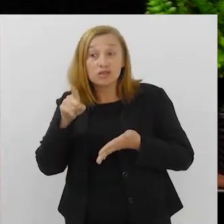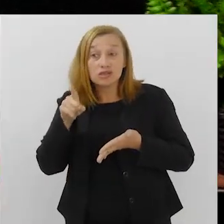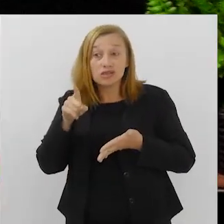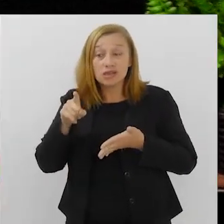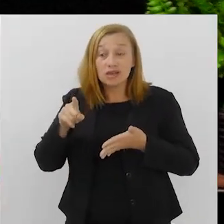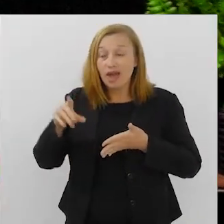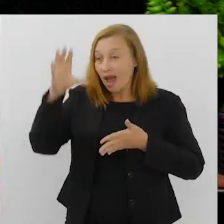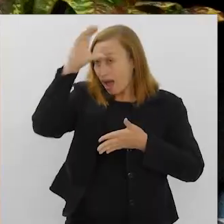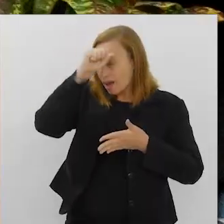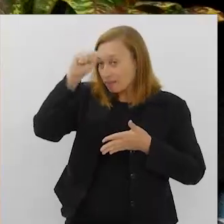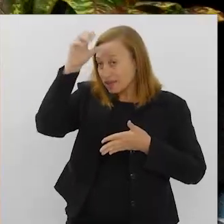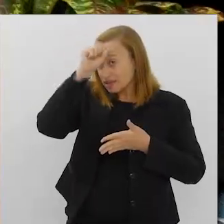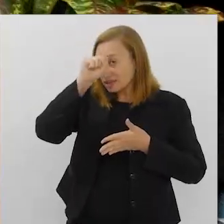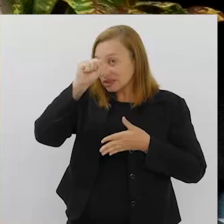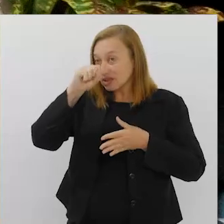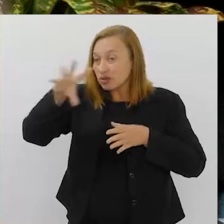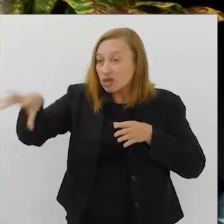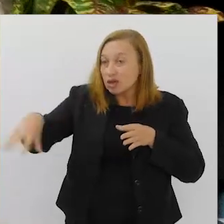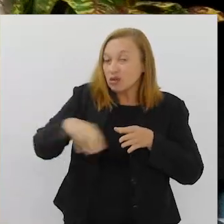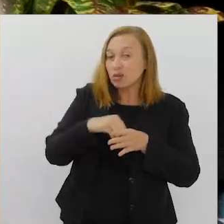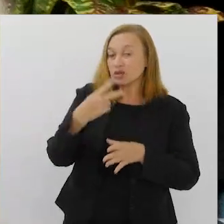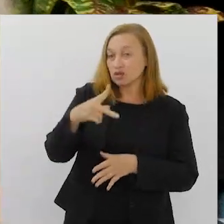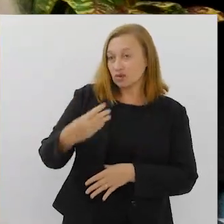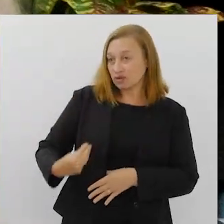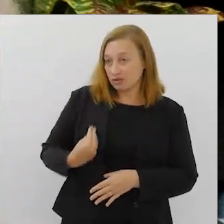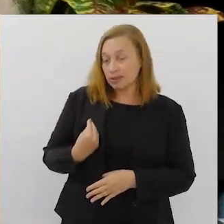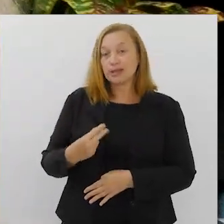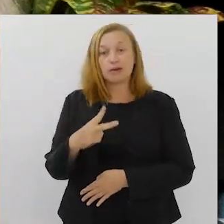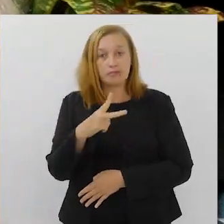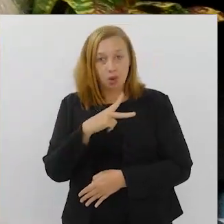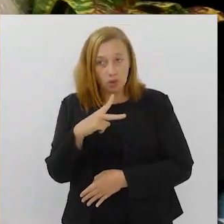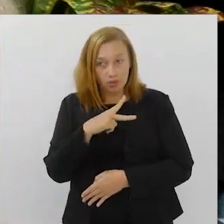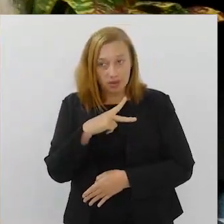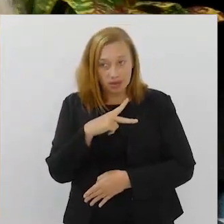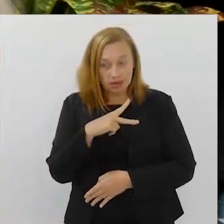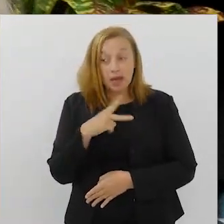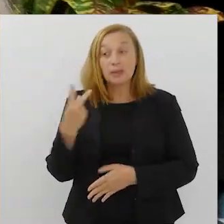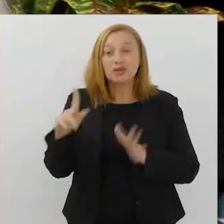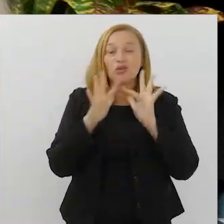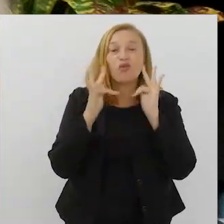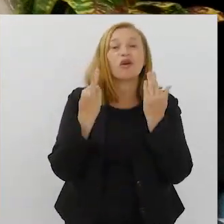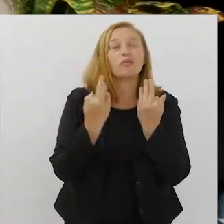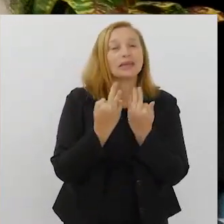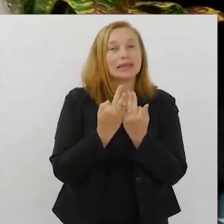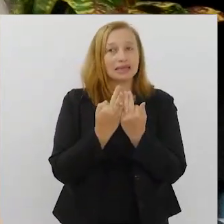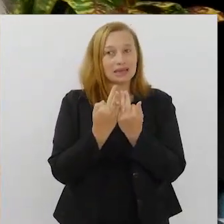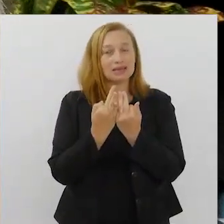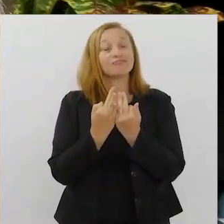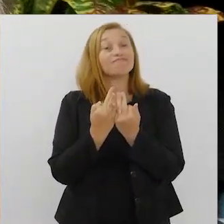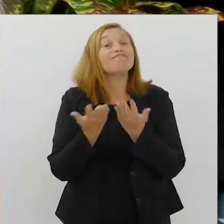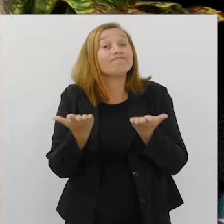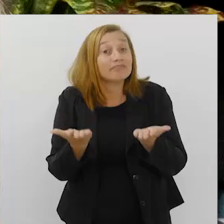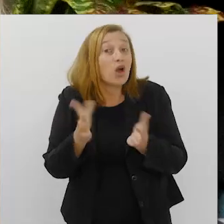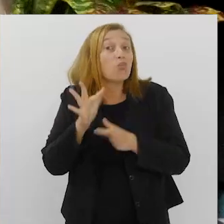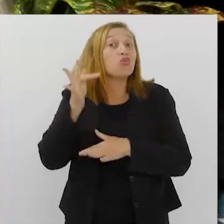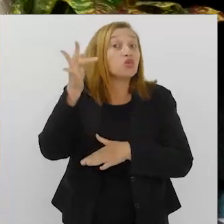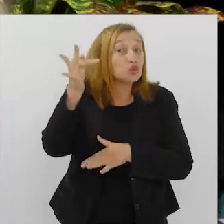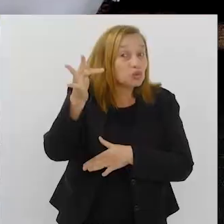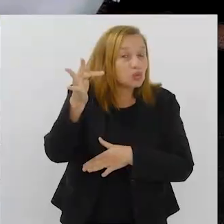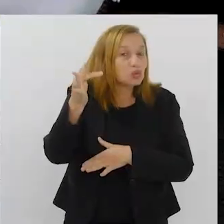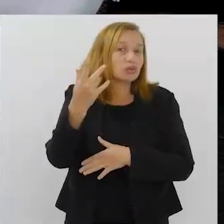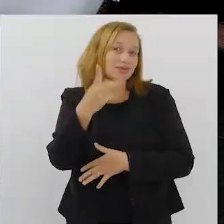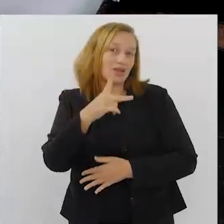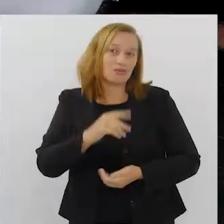que a Priscila cresceu, aprendeu e implementou para ela, para a vida dela, para a família dela, para